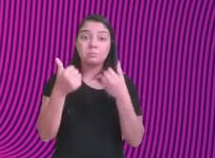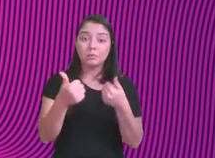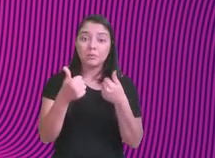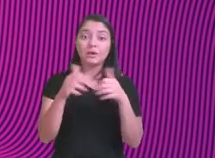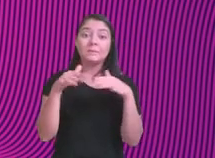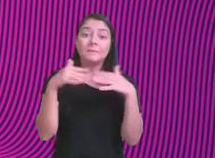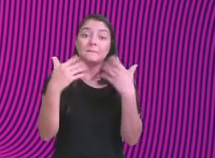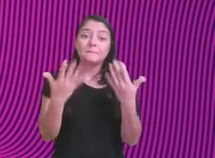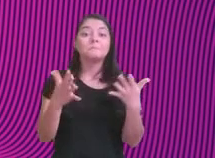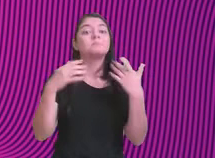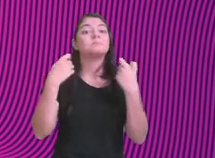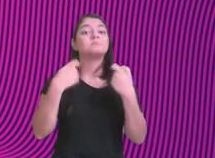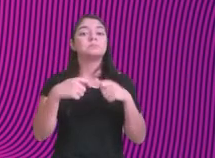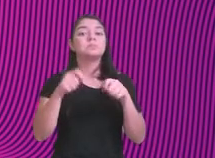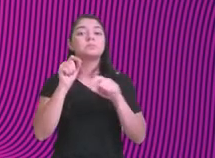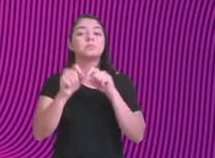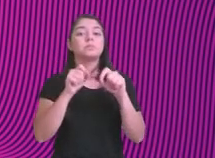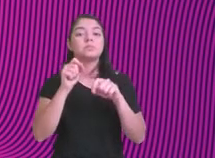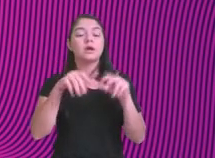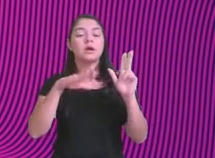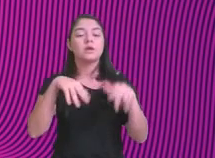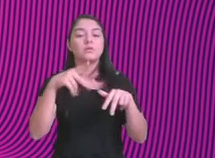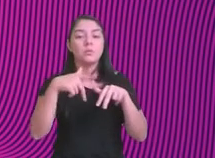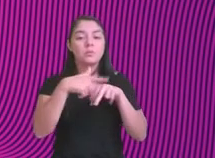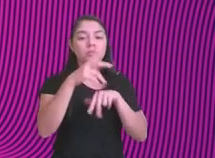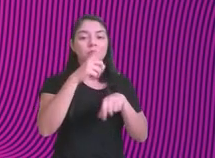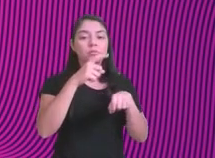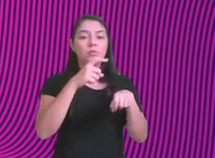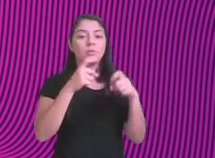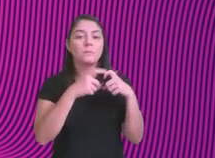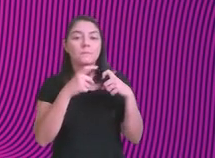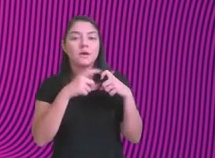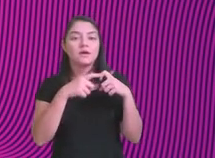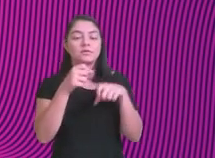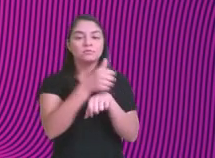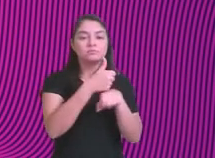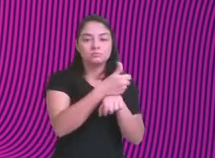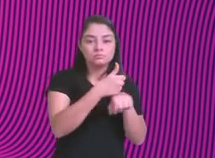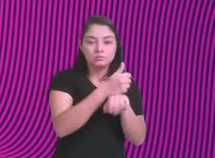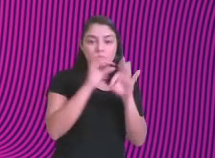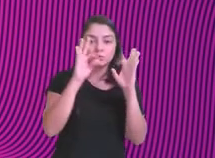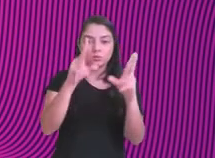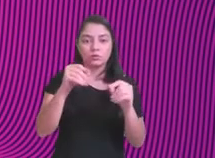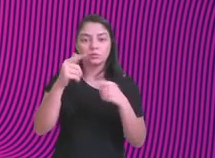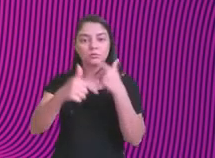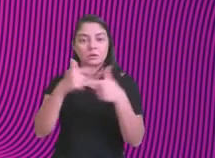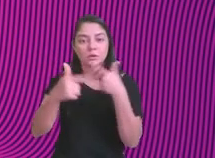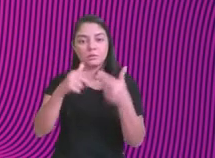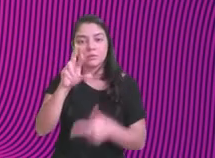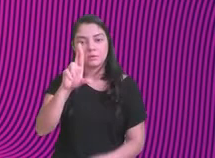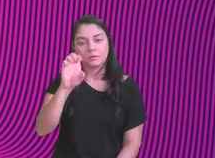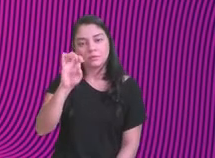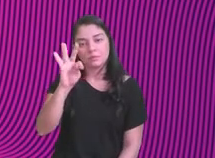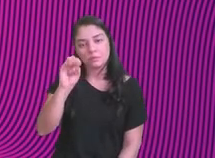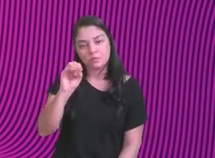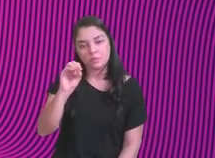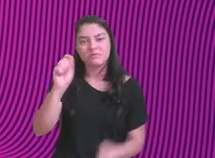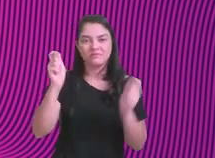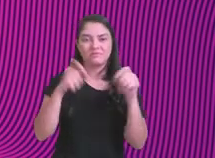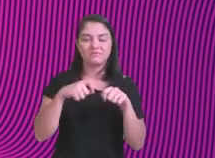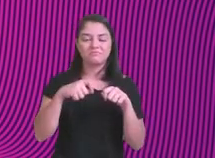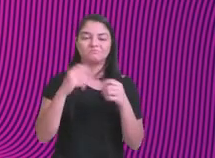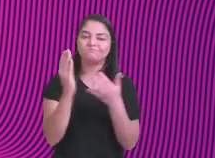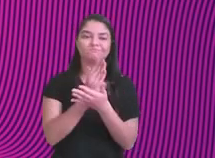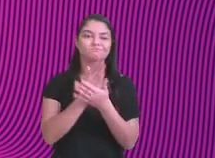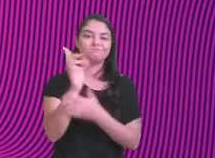cirurgião que trabalha correto consiga ter essa curva em tempo hábil. Então, você ter sempre pessoas desenvolvendo,